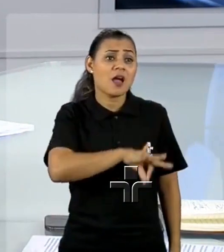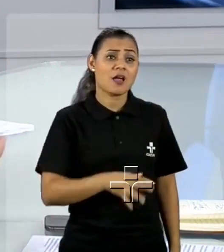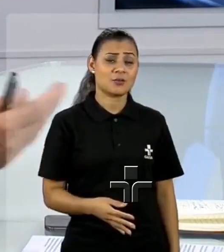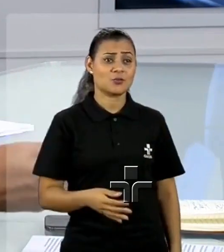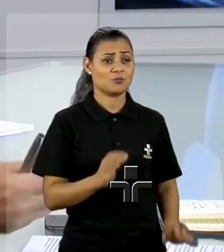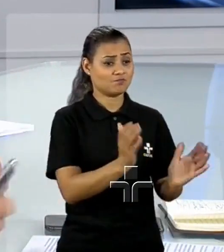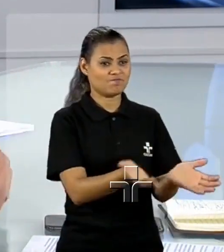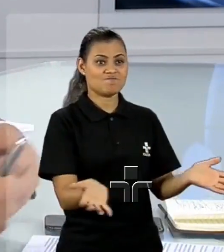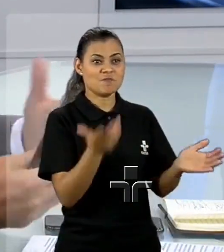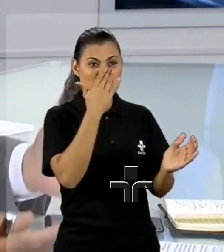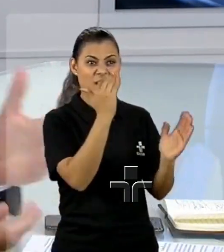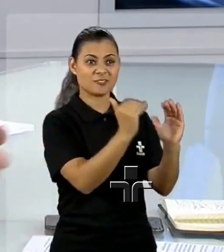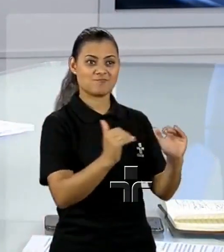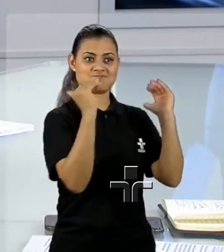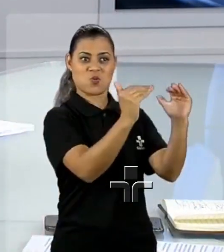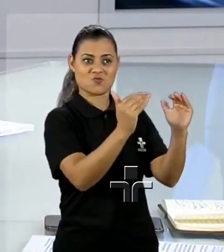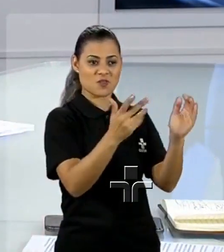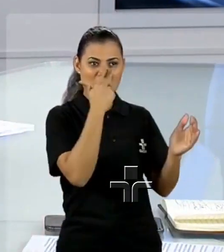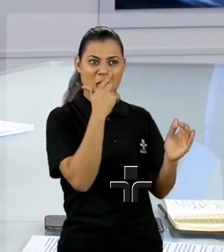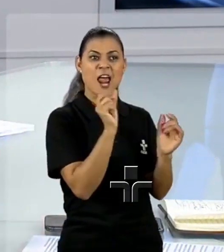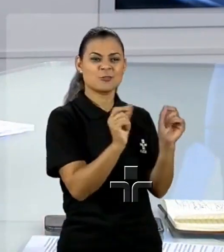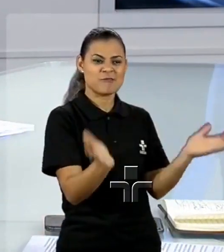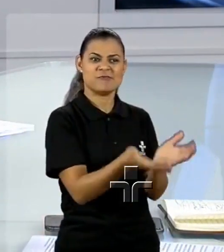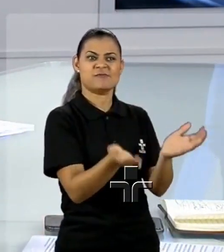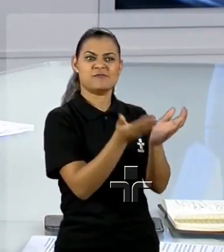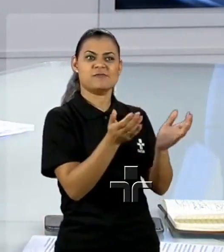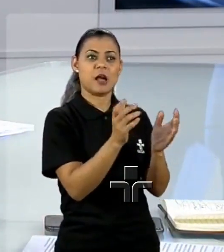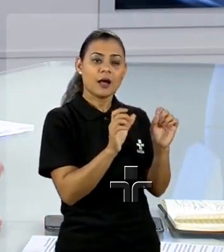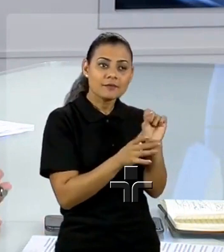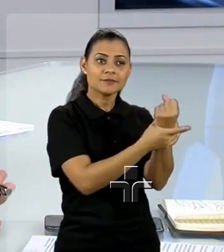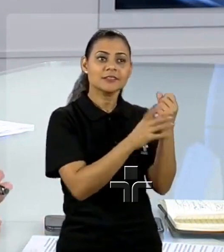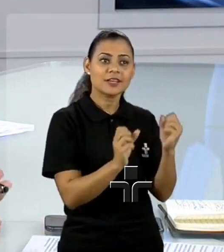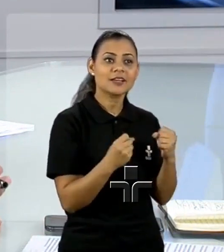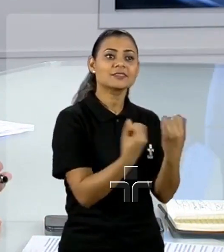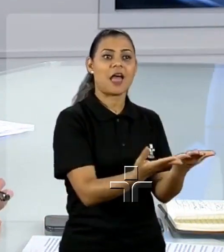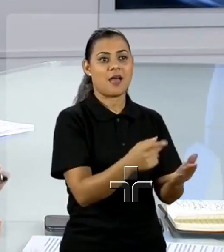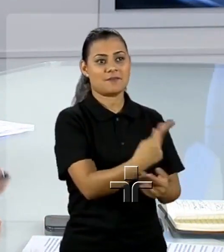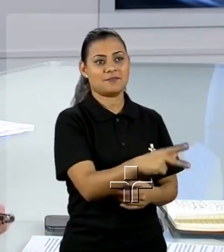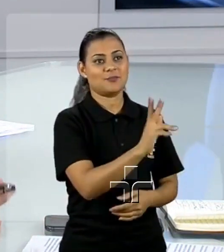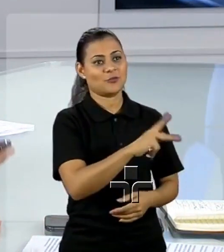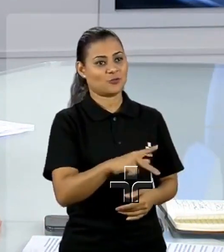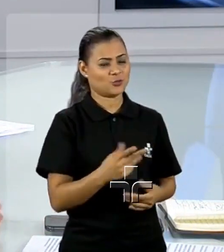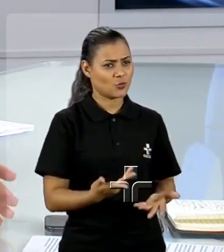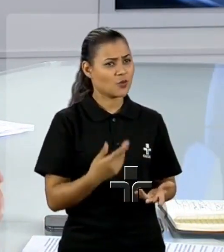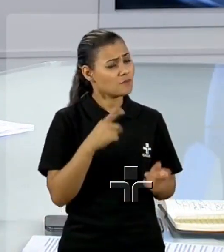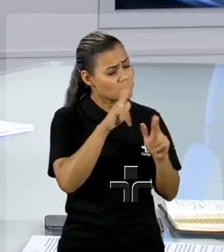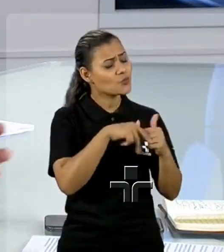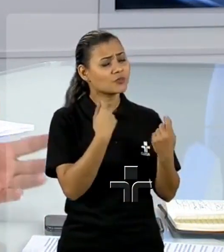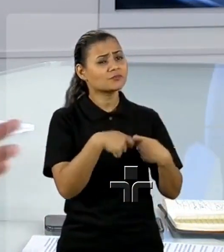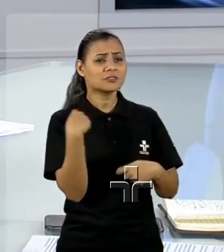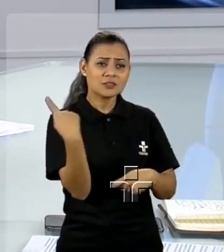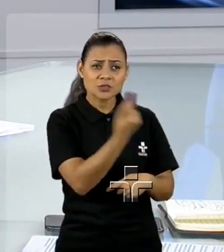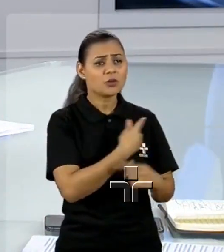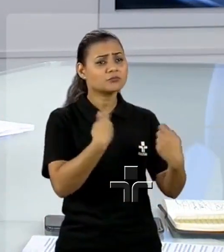bem, né, e ter um espaço de trabalho garantido para esses professores. Tenho certeza, né, que esse é um caminho que nós